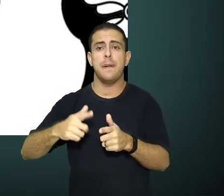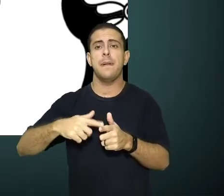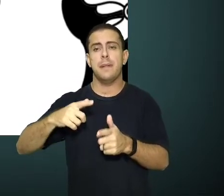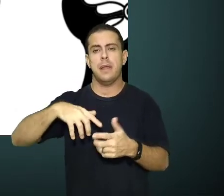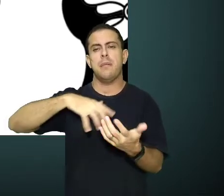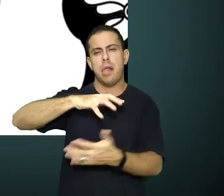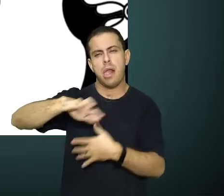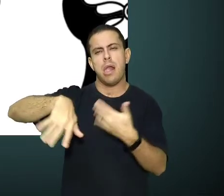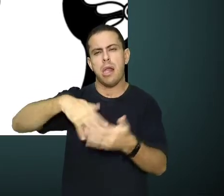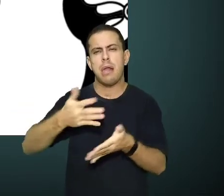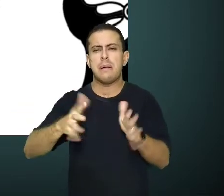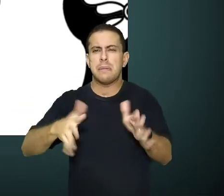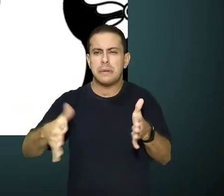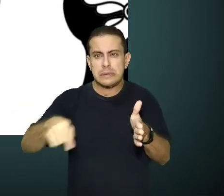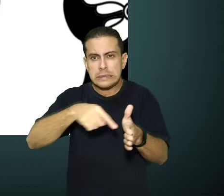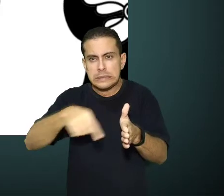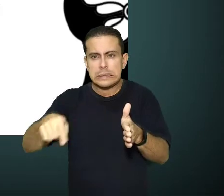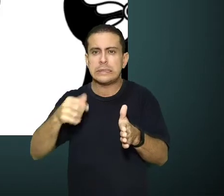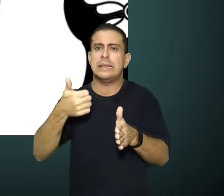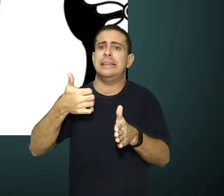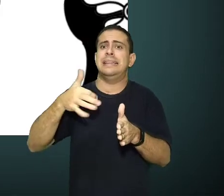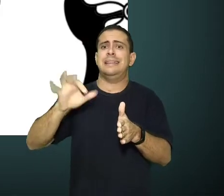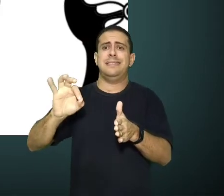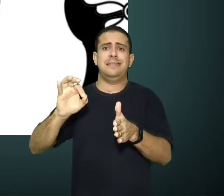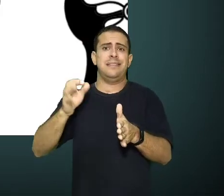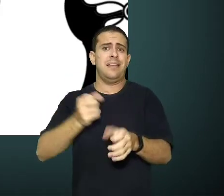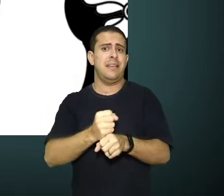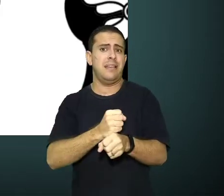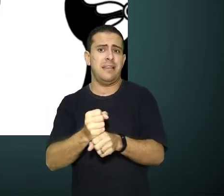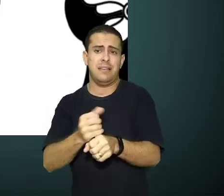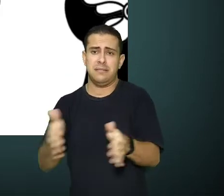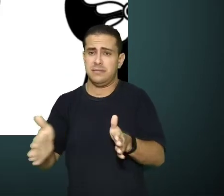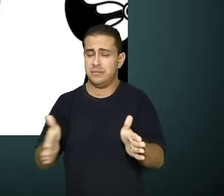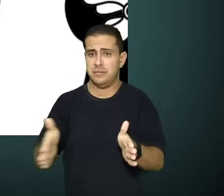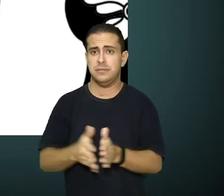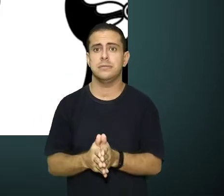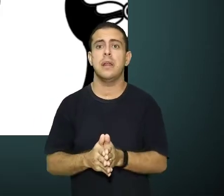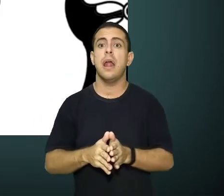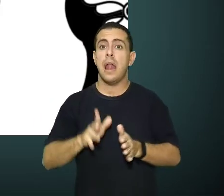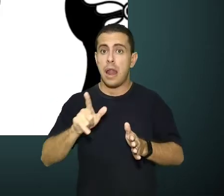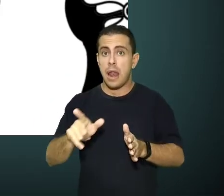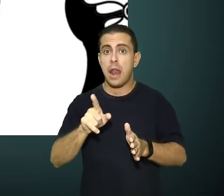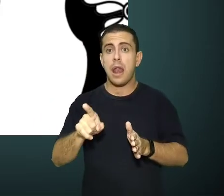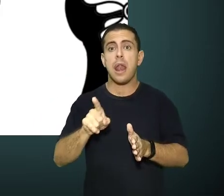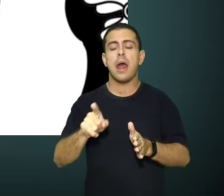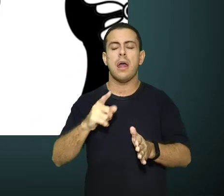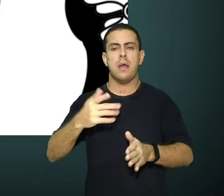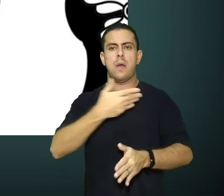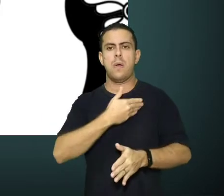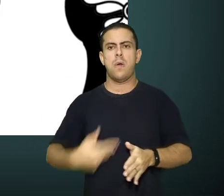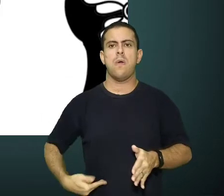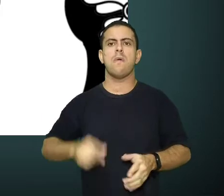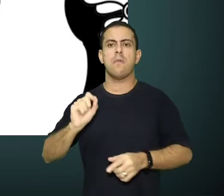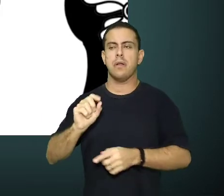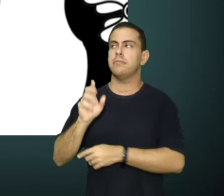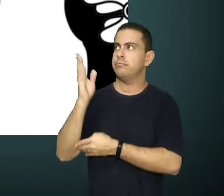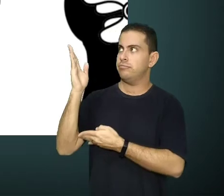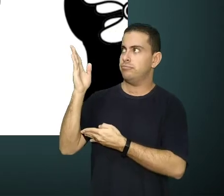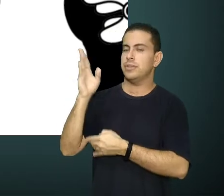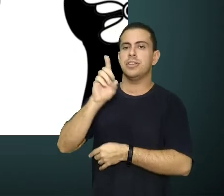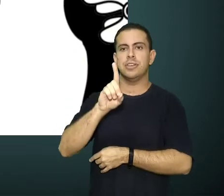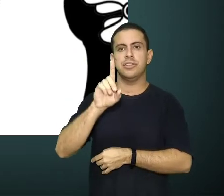revolução com altos e baixos há quase 10 anos. Nesse momento, o regime político era o